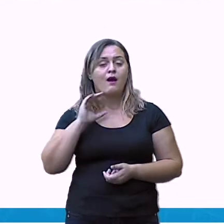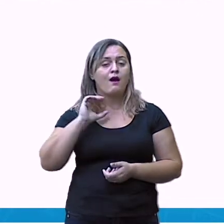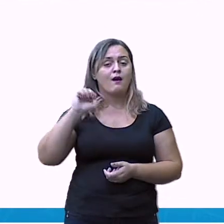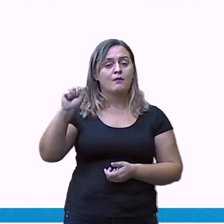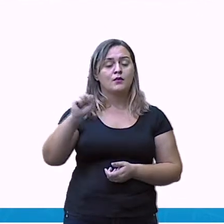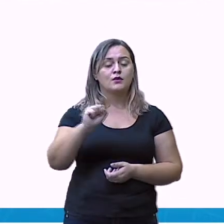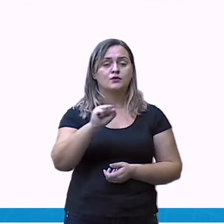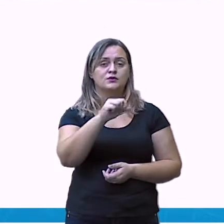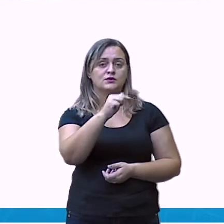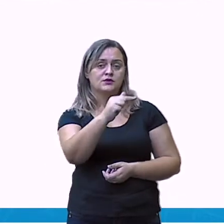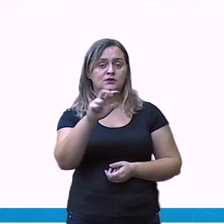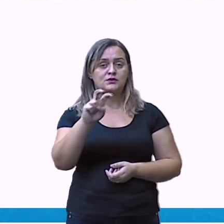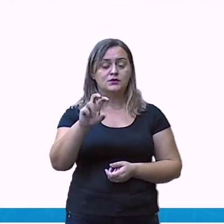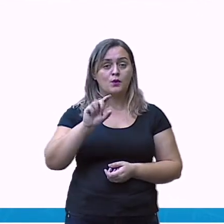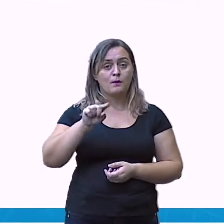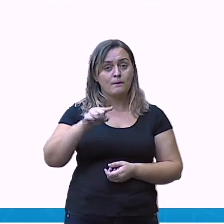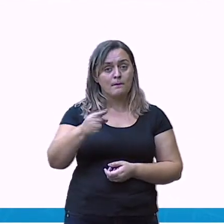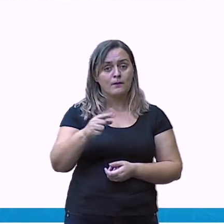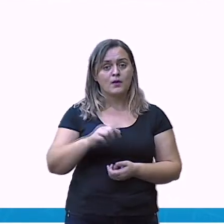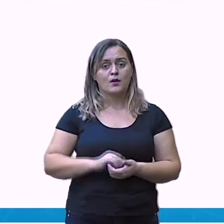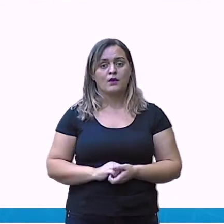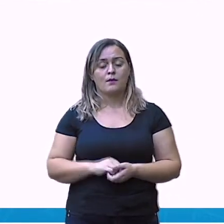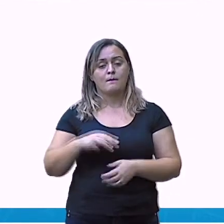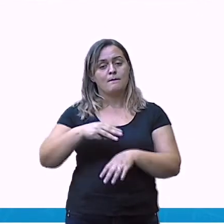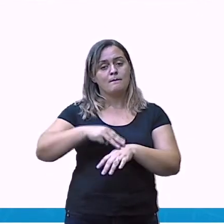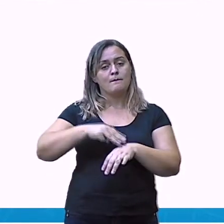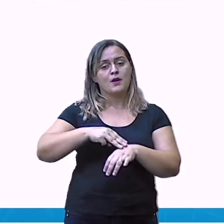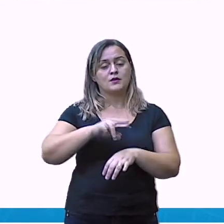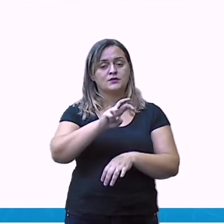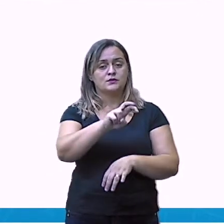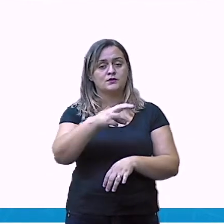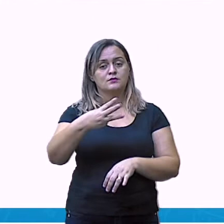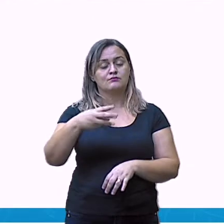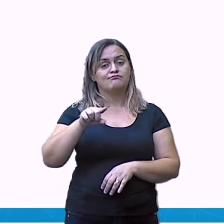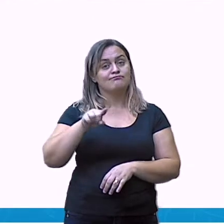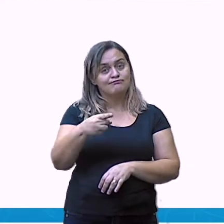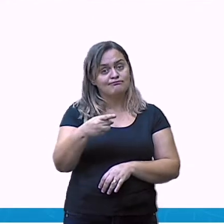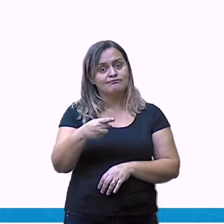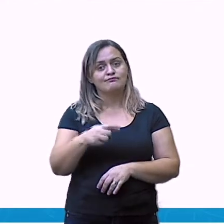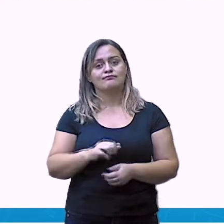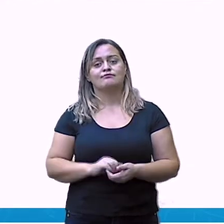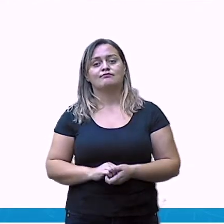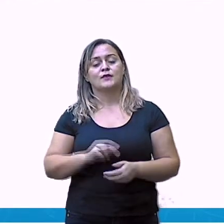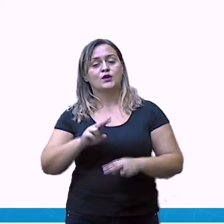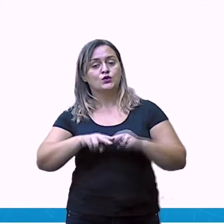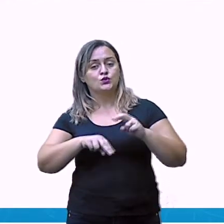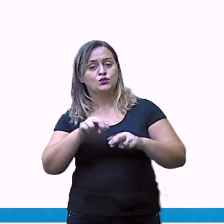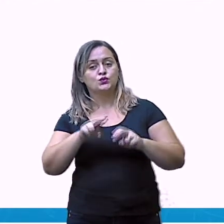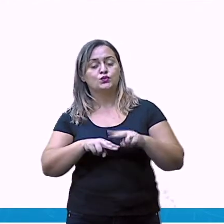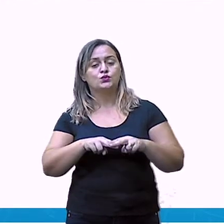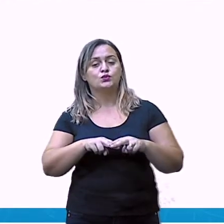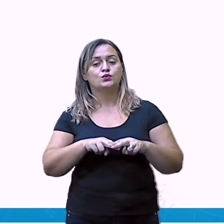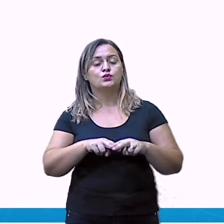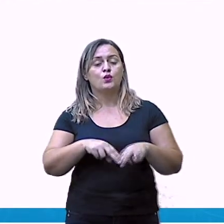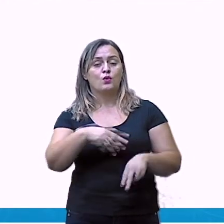abril, 75 mil, maio, 53 mil e, por último,